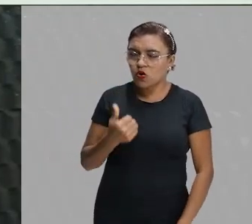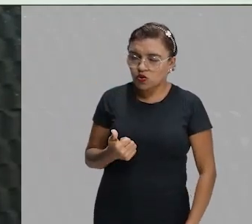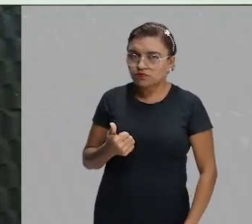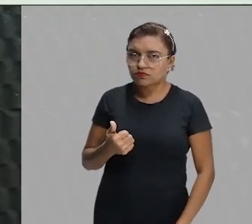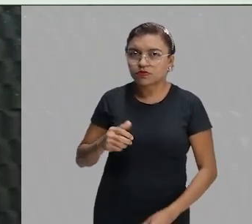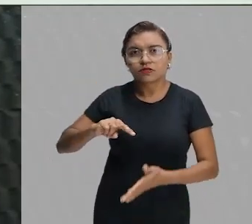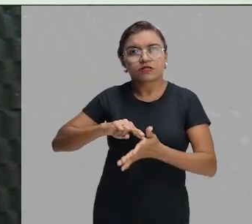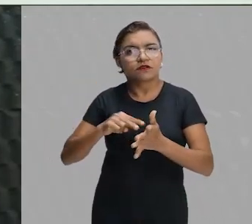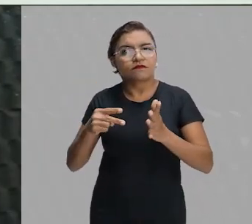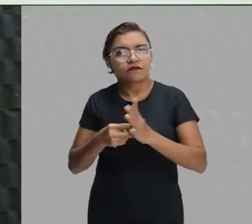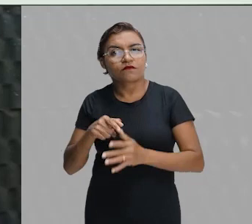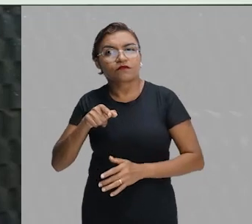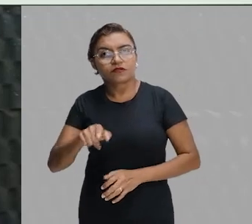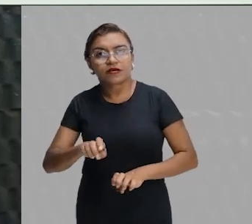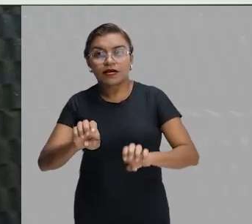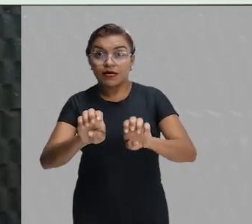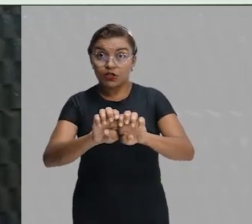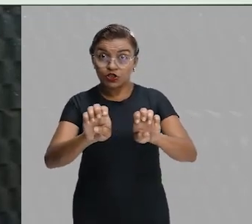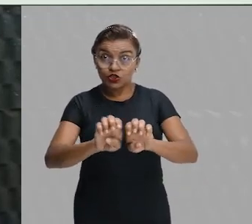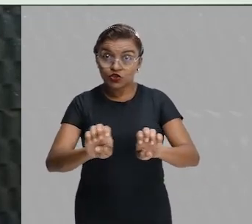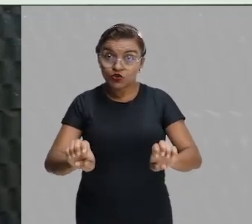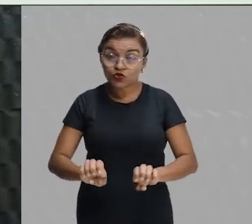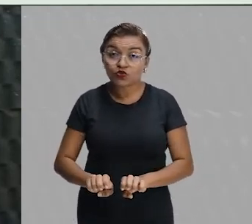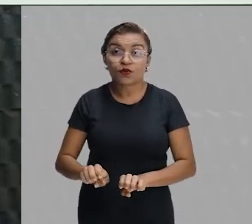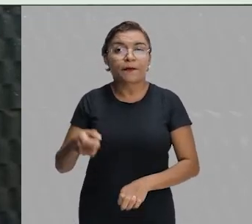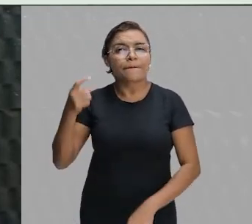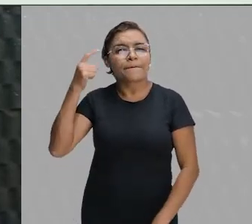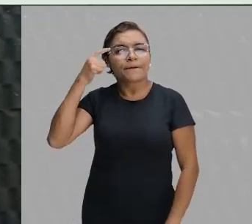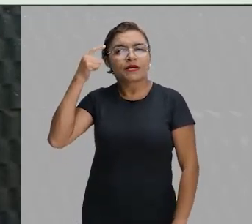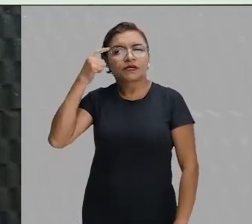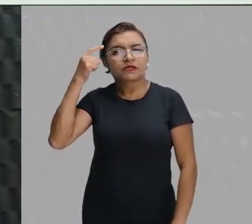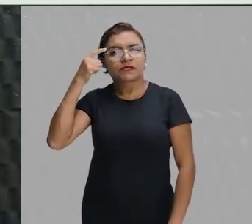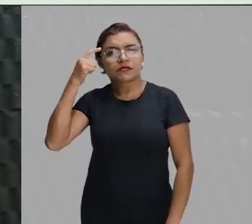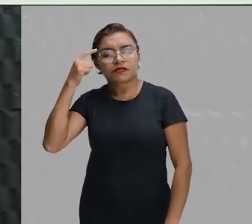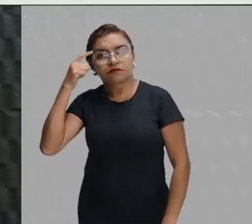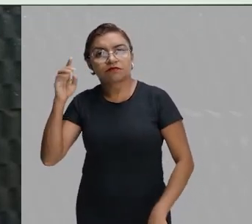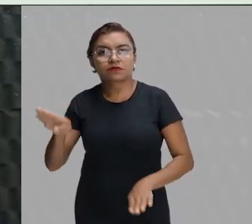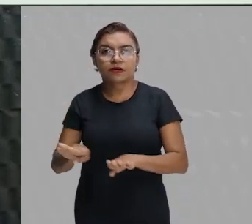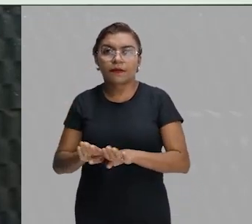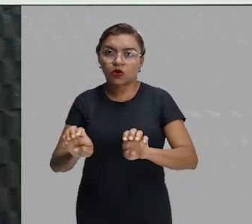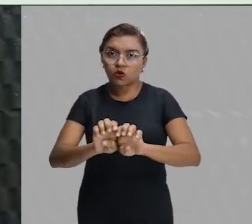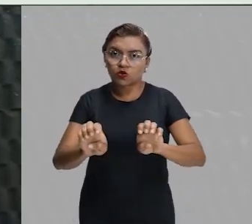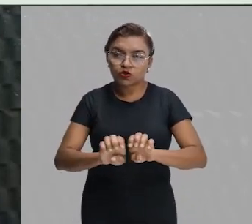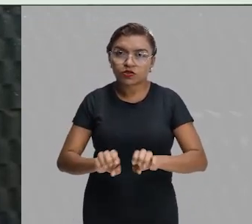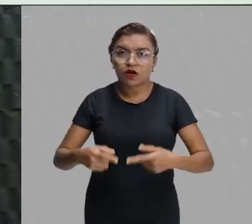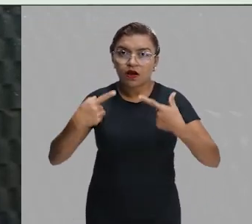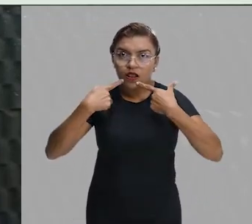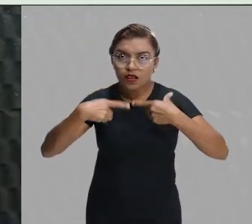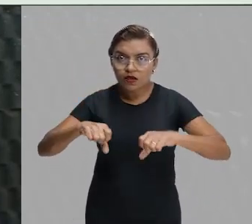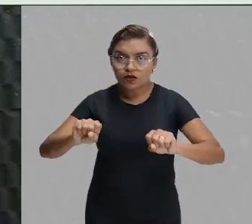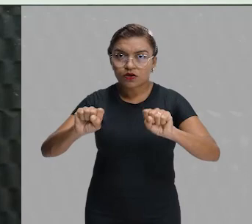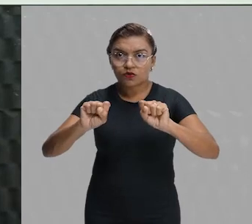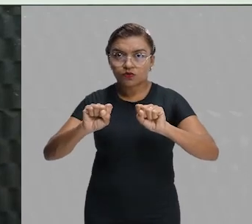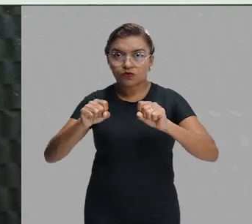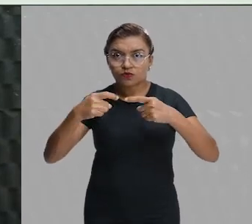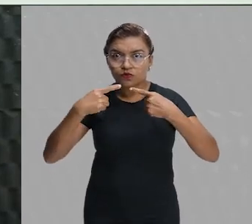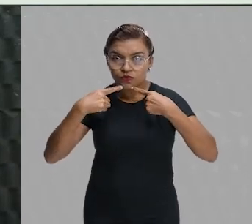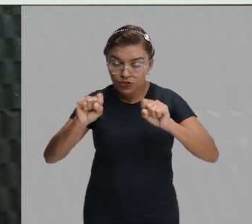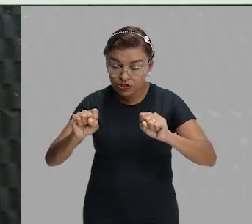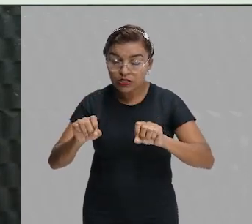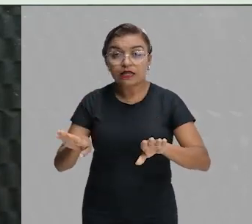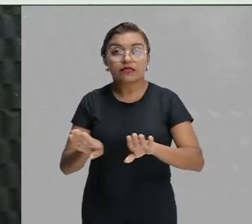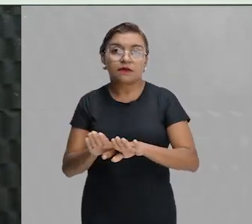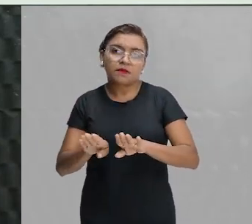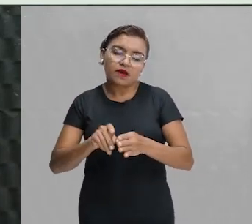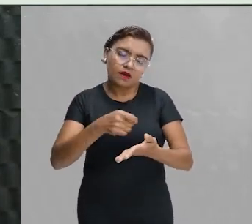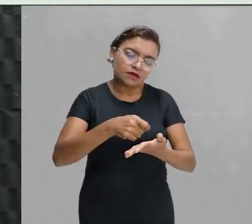você tem uma estrutura de pensamento, que você tem uma estrutura de construção linguística, quer seja oral, quer seja escrita,